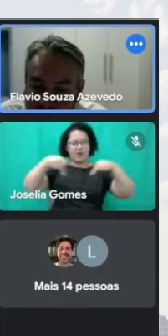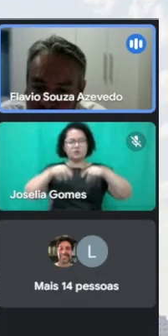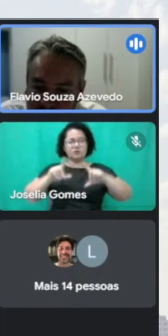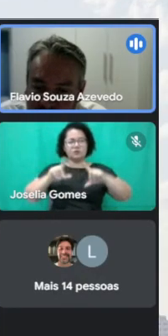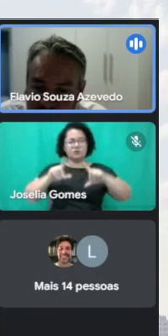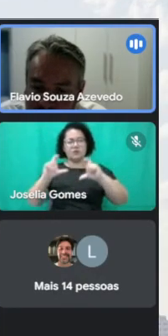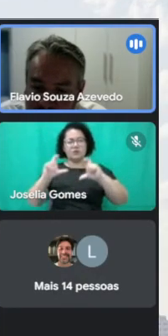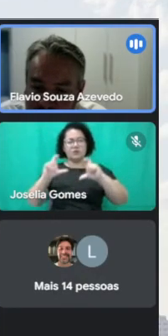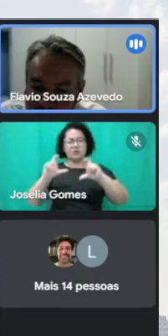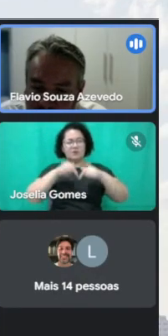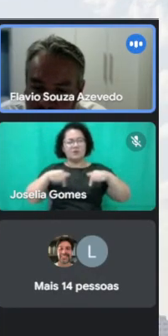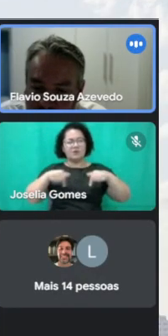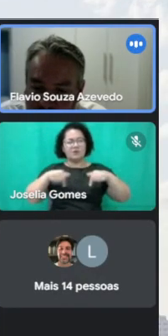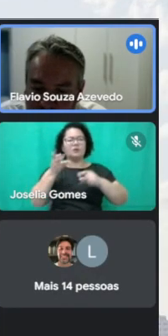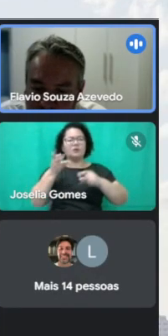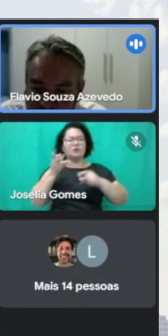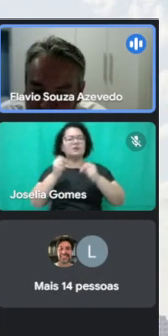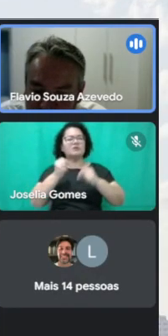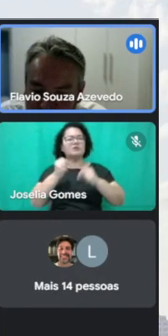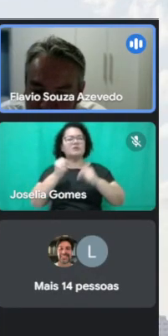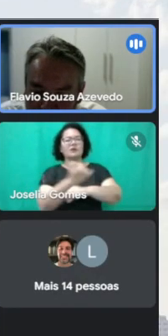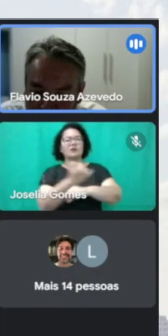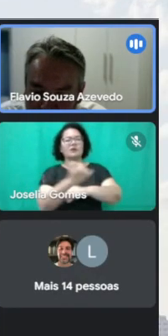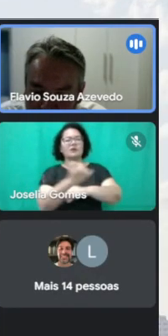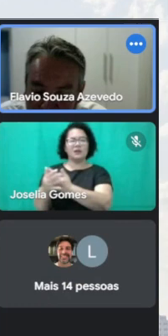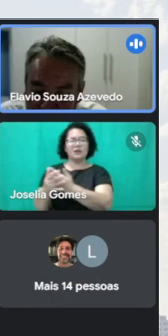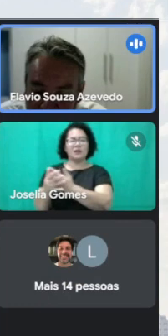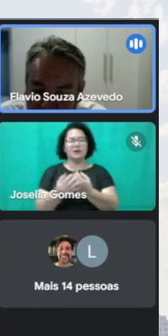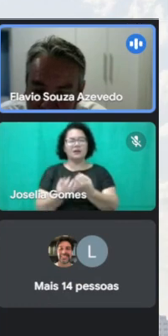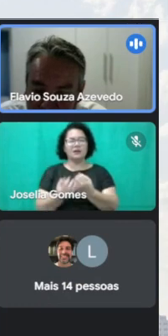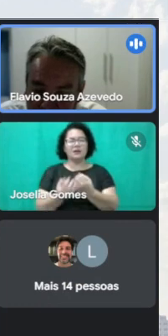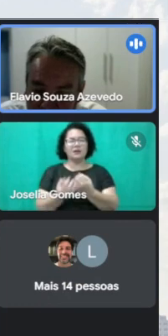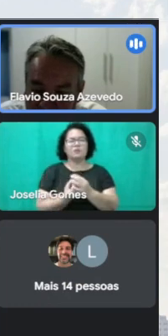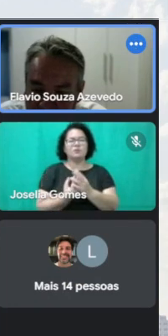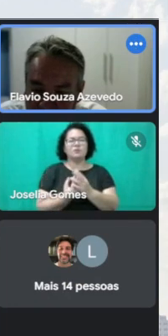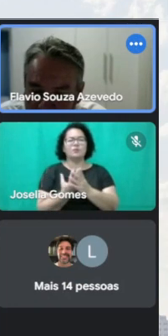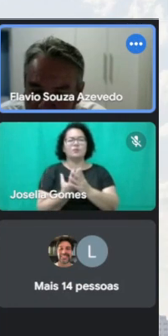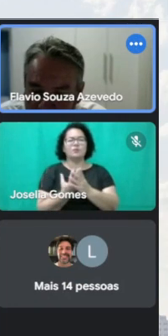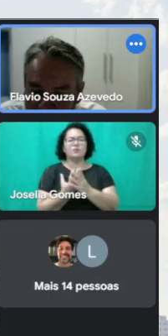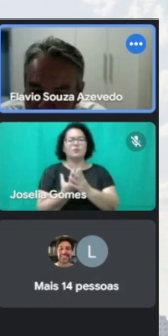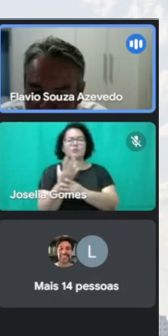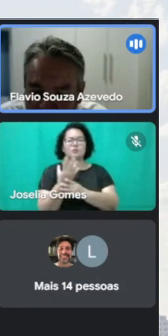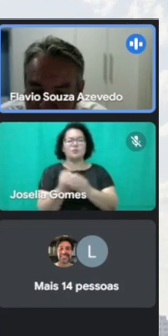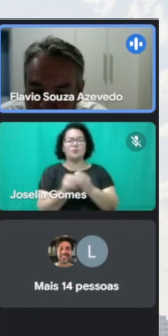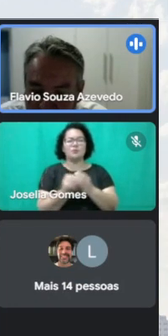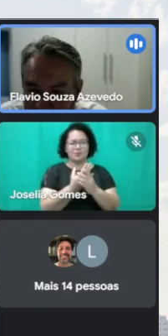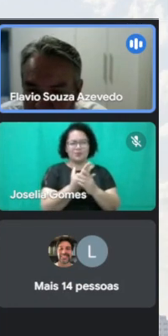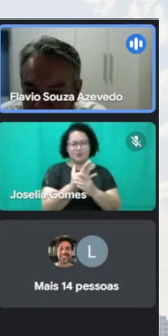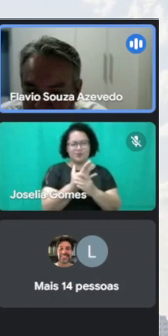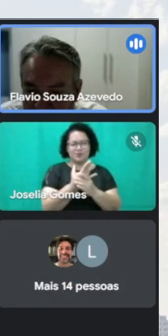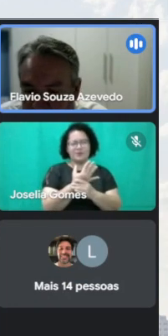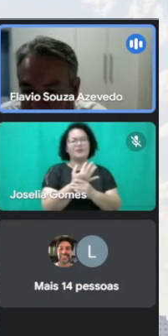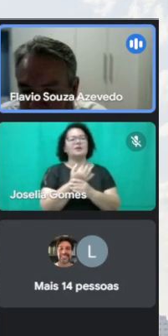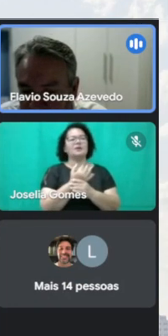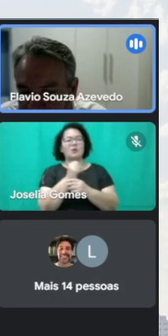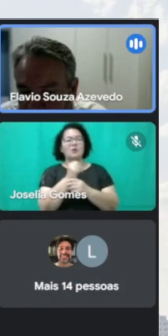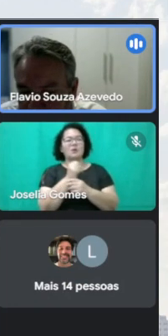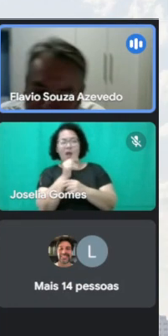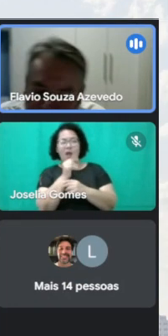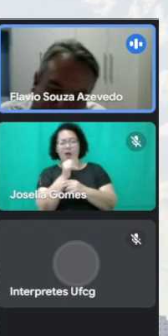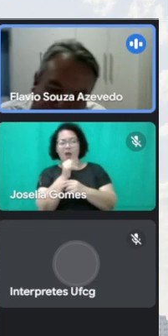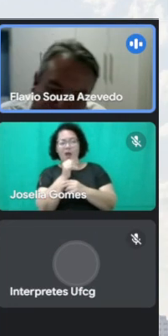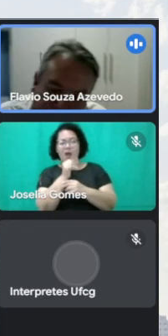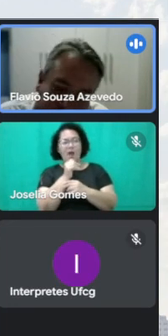as mudas crescendo das macrófitas. Né? Eu vejo que elas estão, né, presas no substrato, a água não está muito alta, está